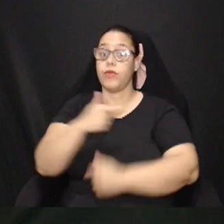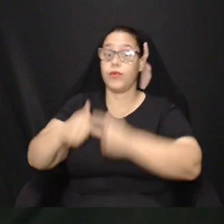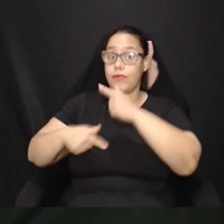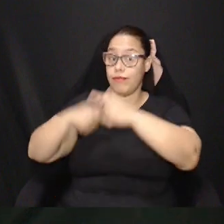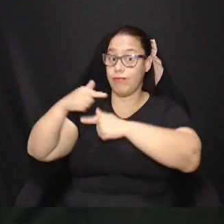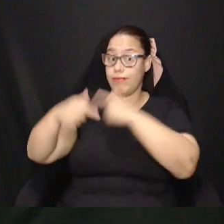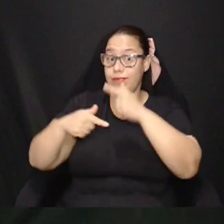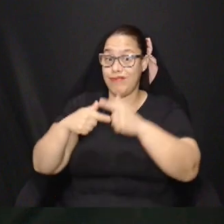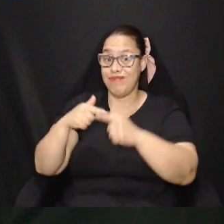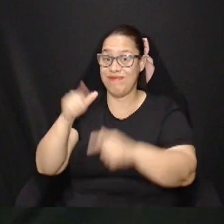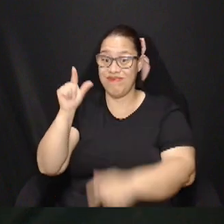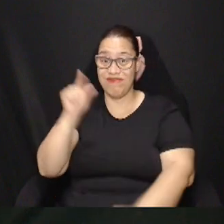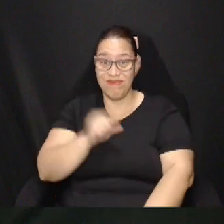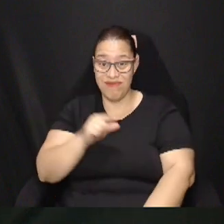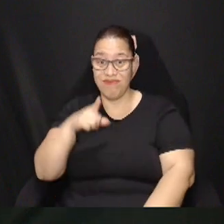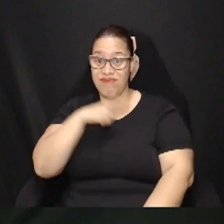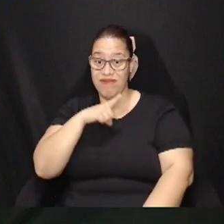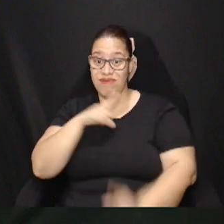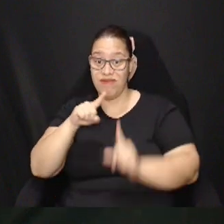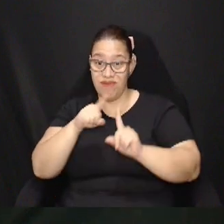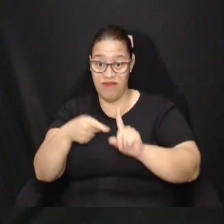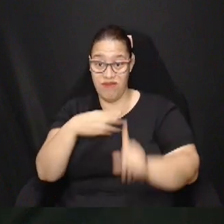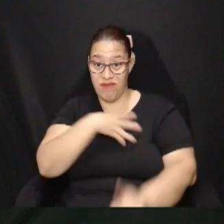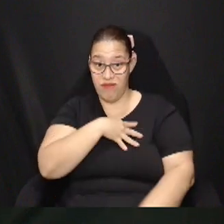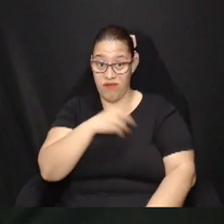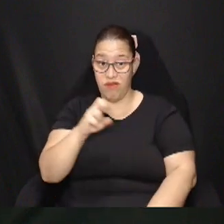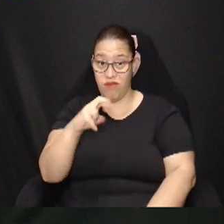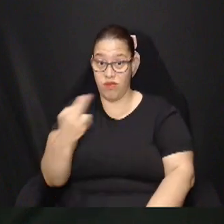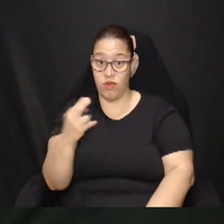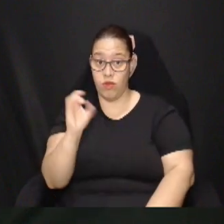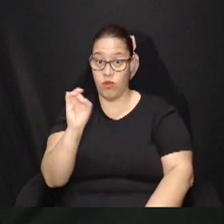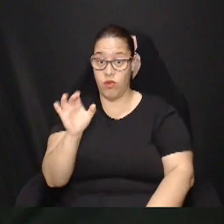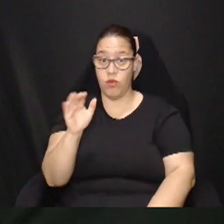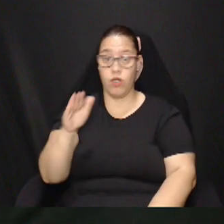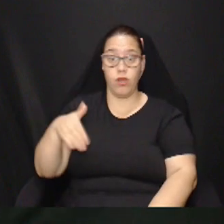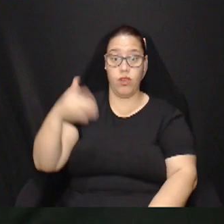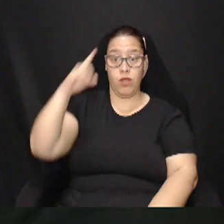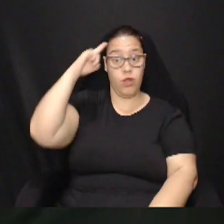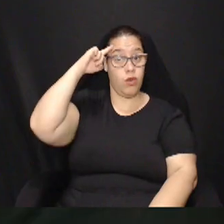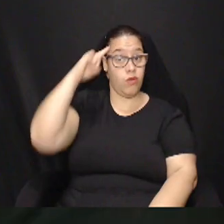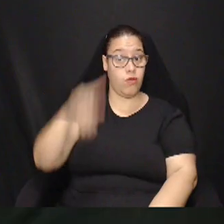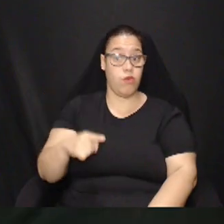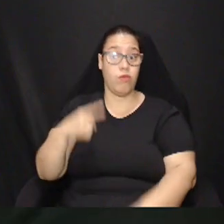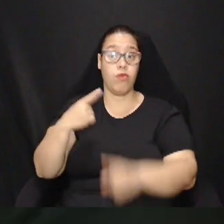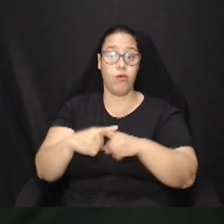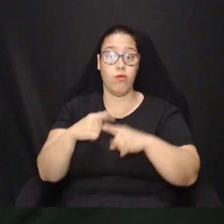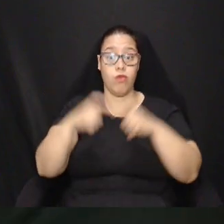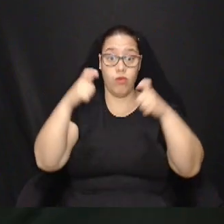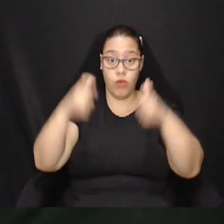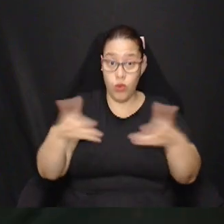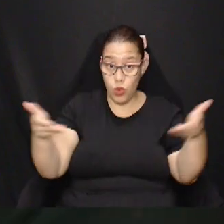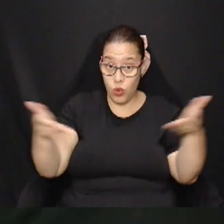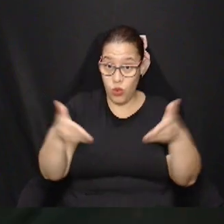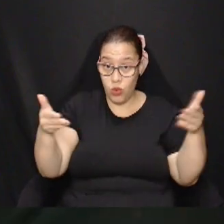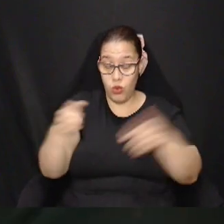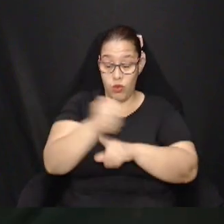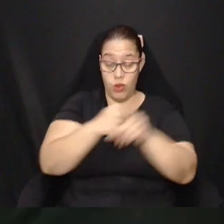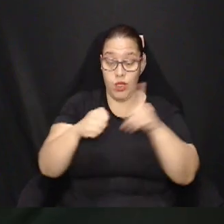menos interessadas em ter filhos ou apenas estão adiando uma decisão por causa do cenário social